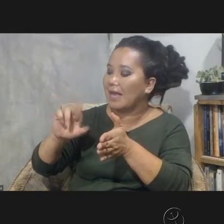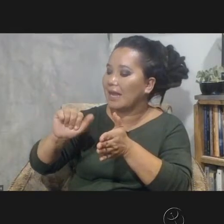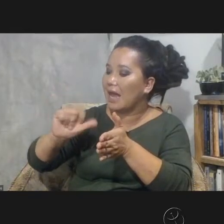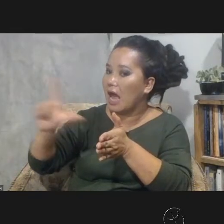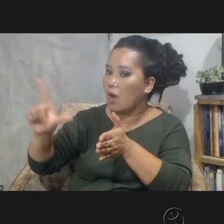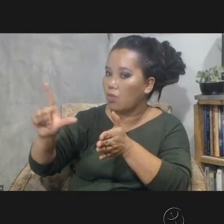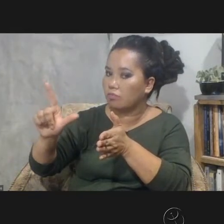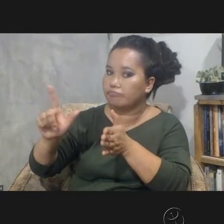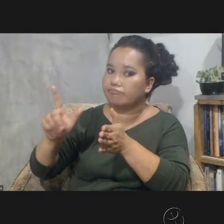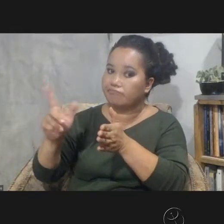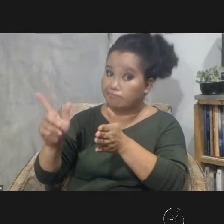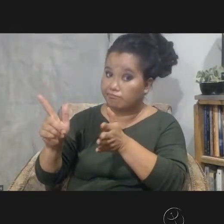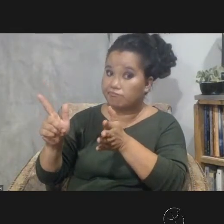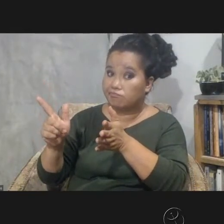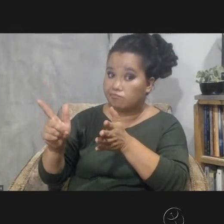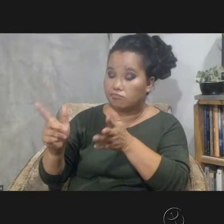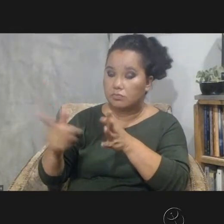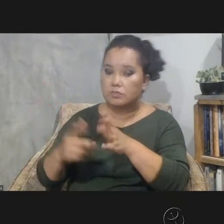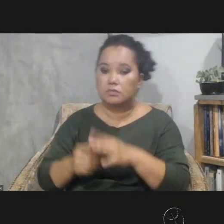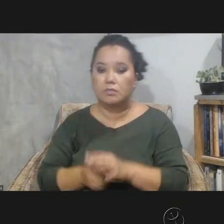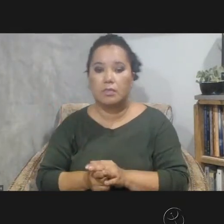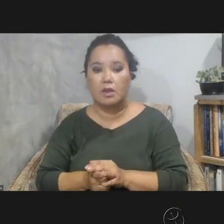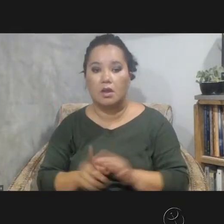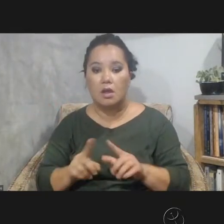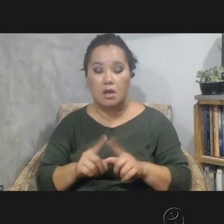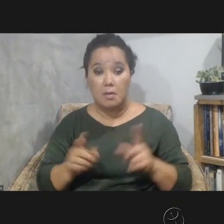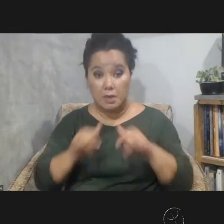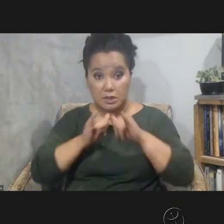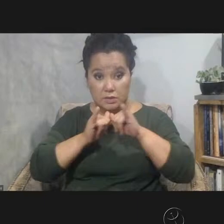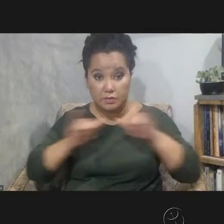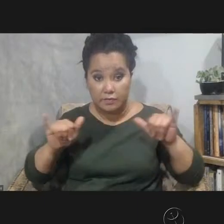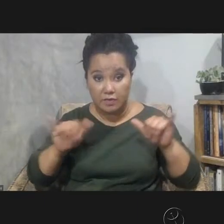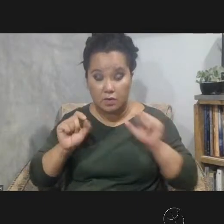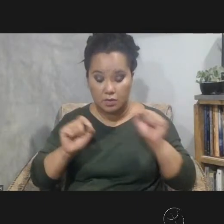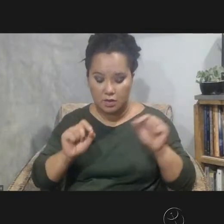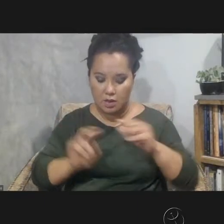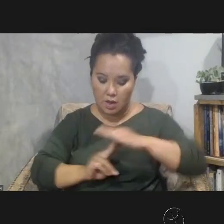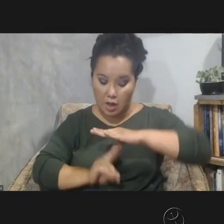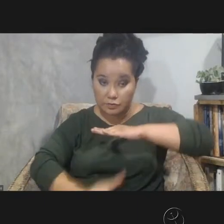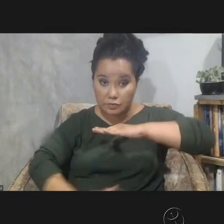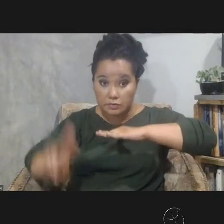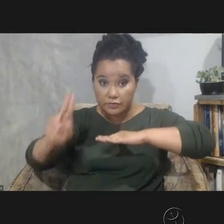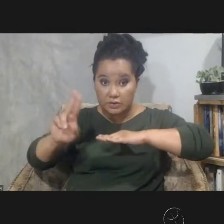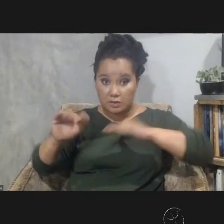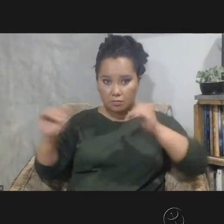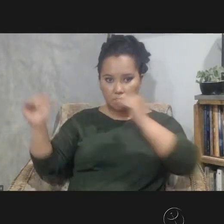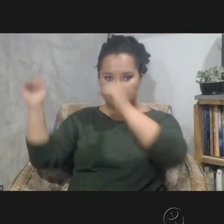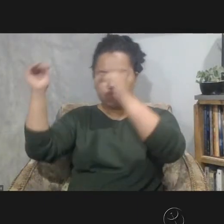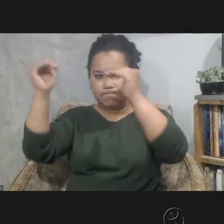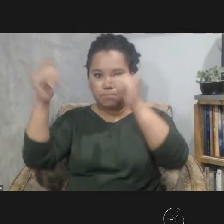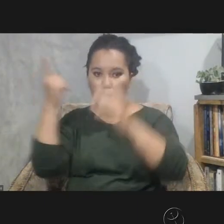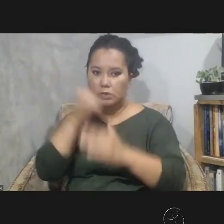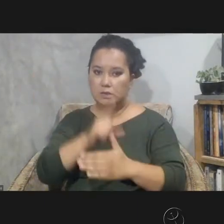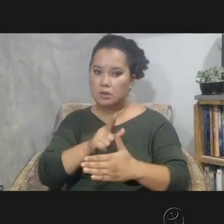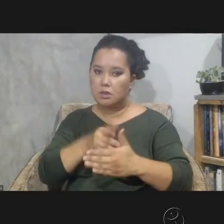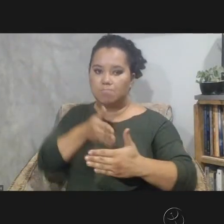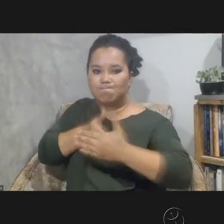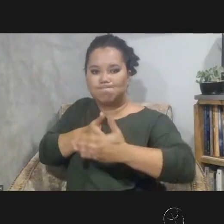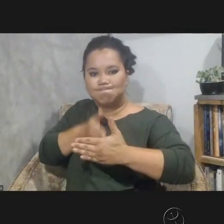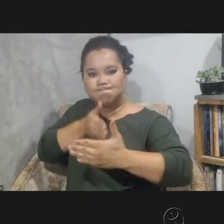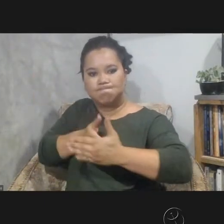elite, elas permitiram a resistência ao ataque neoliberal à